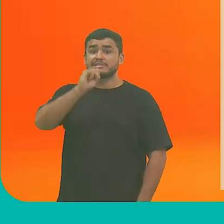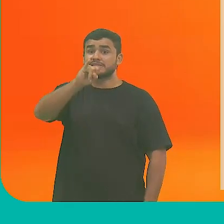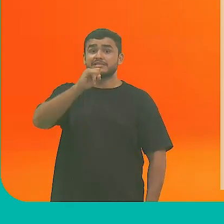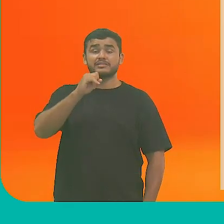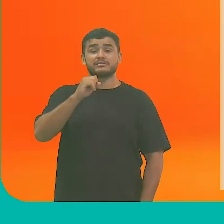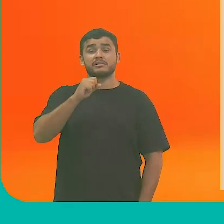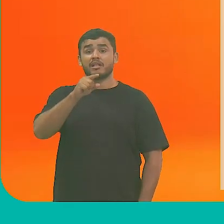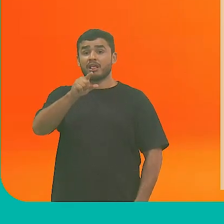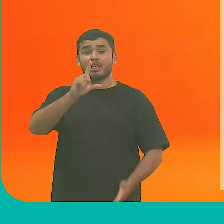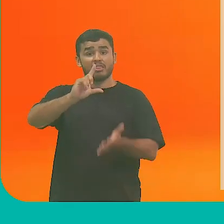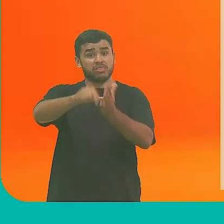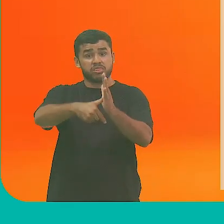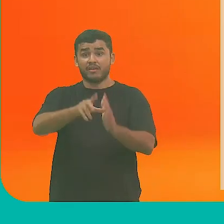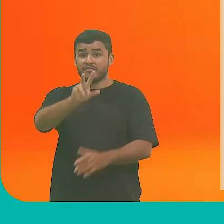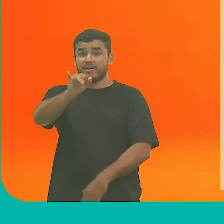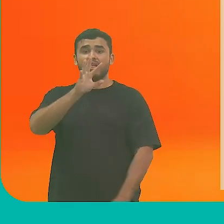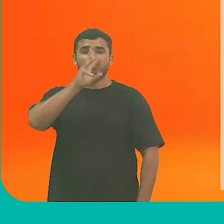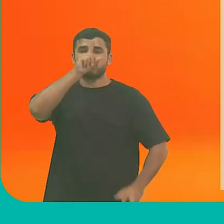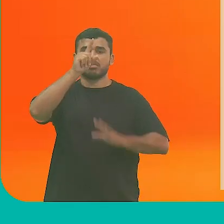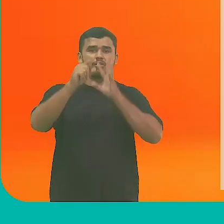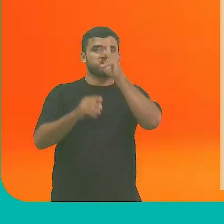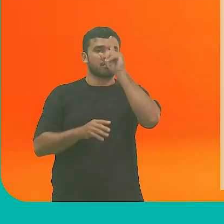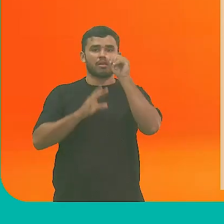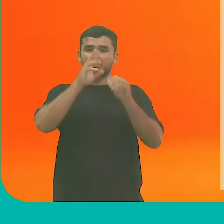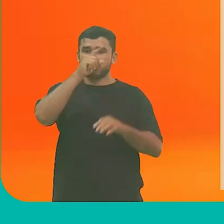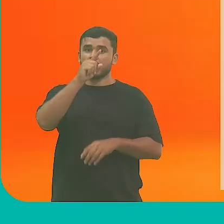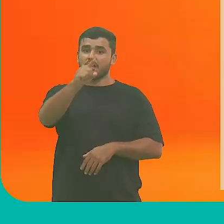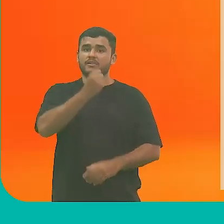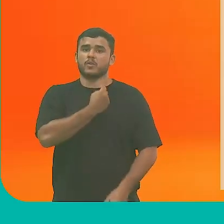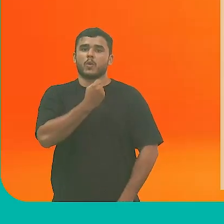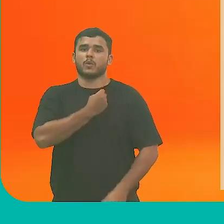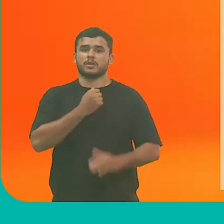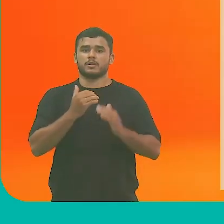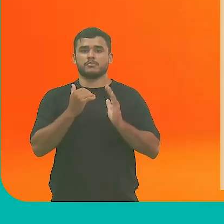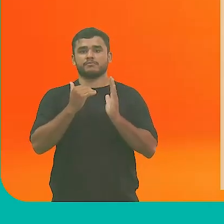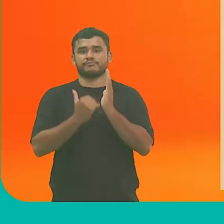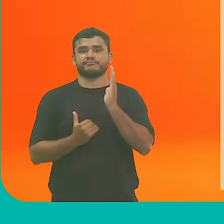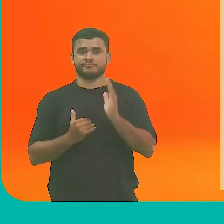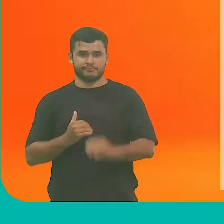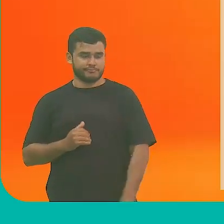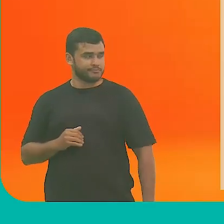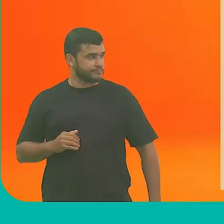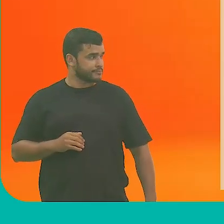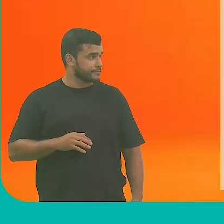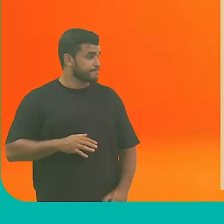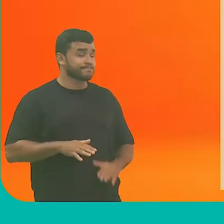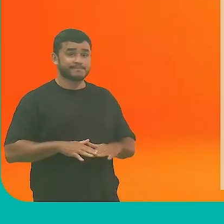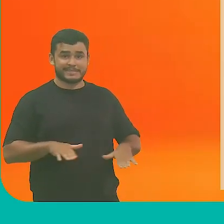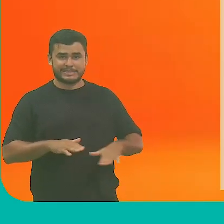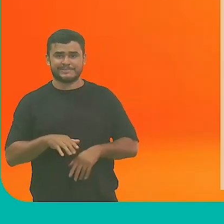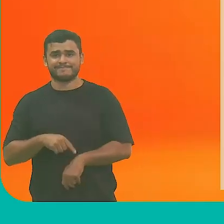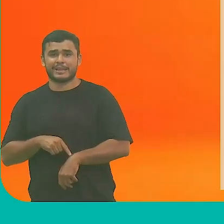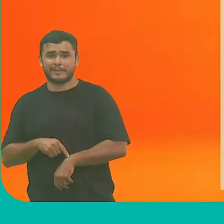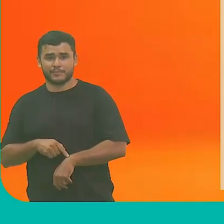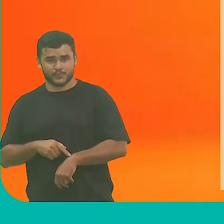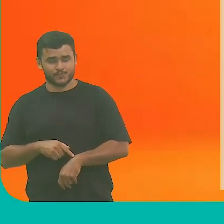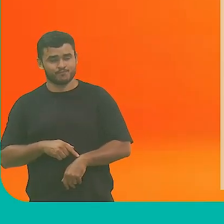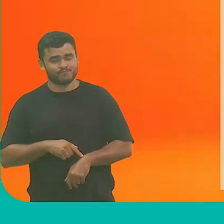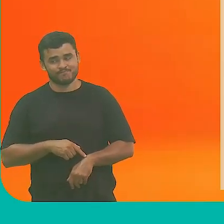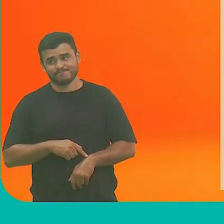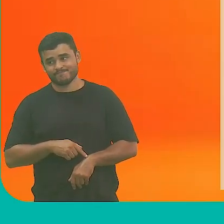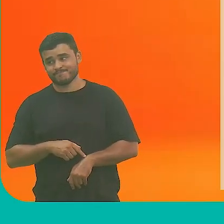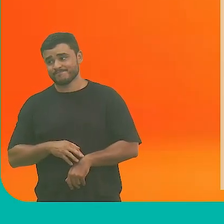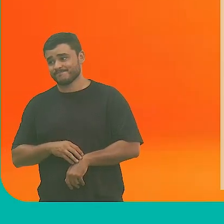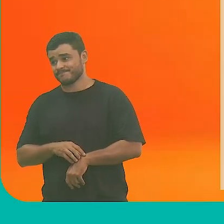Tranquilo? Tá? Então, eu já recebi um sinalzinho aqui, que o tempo esgotou, né? Gostaria